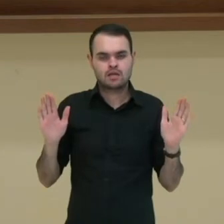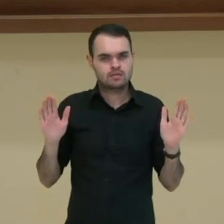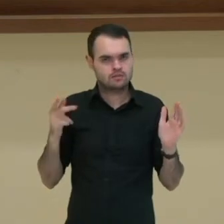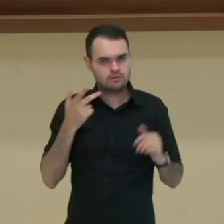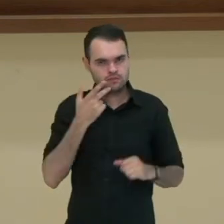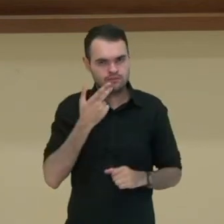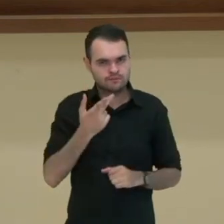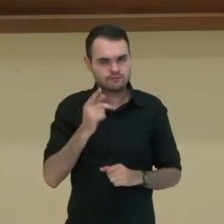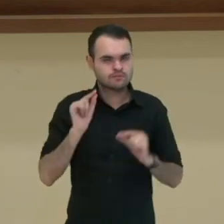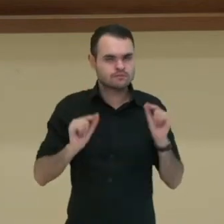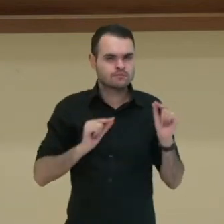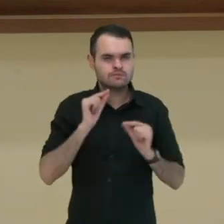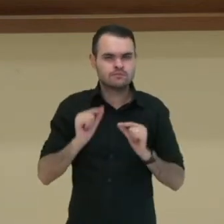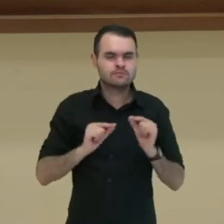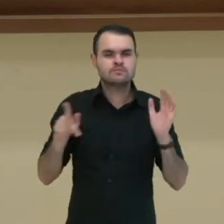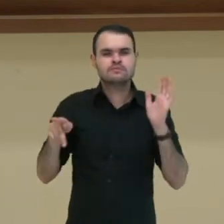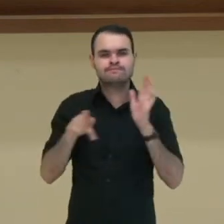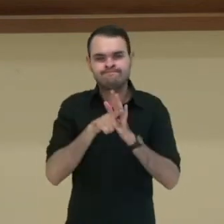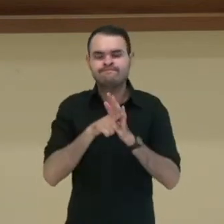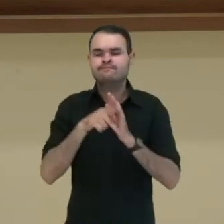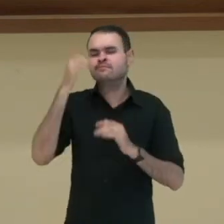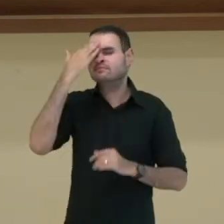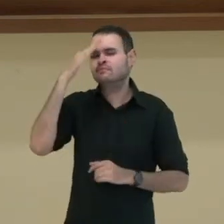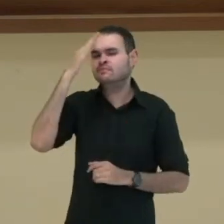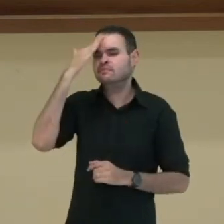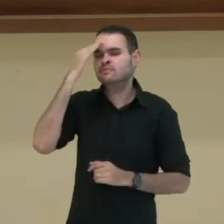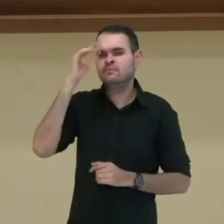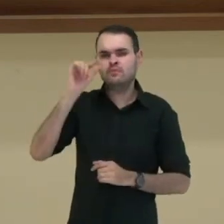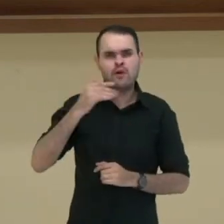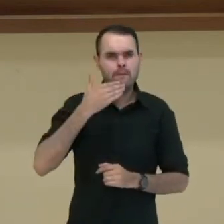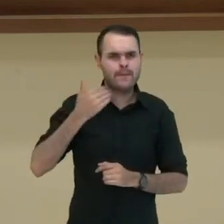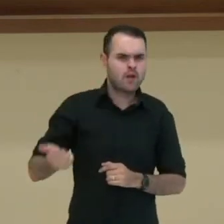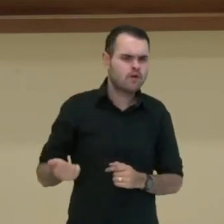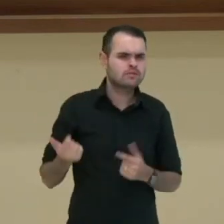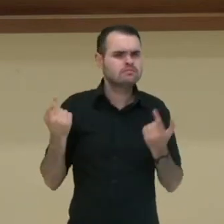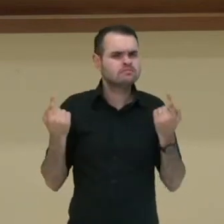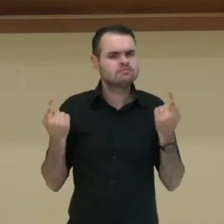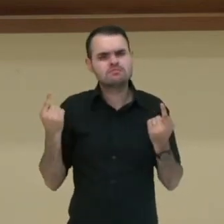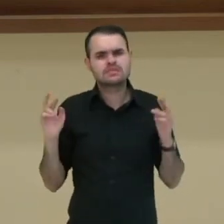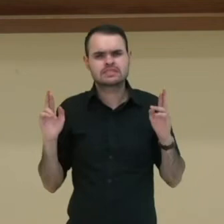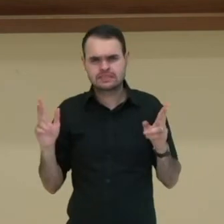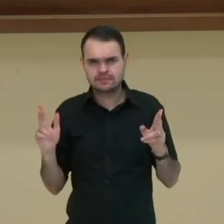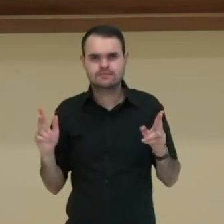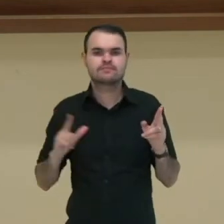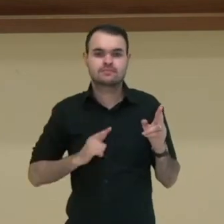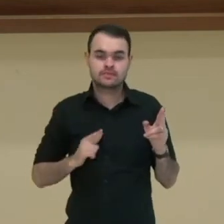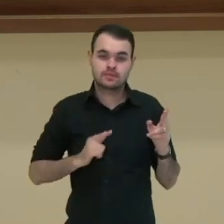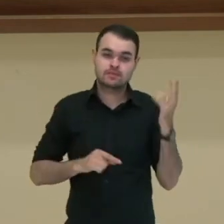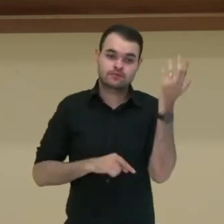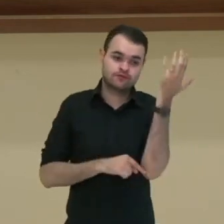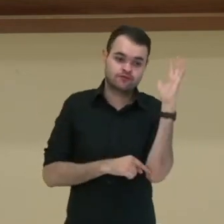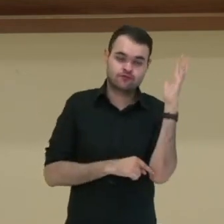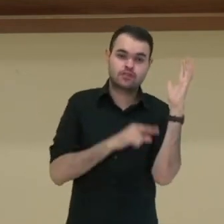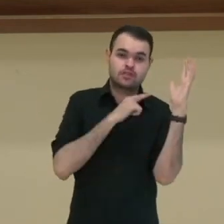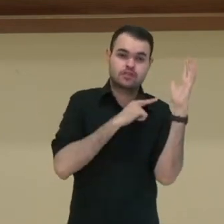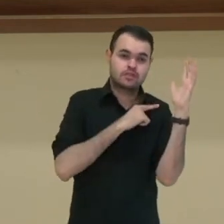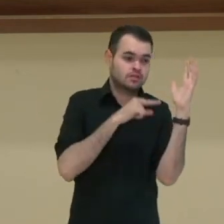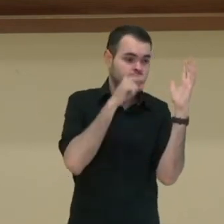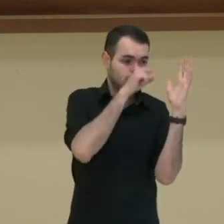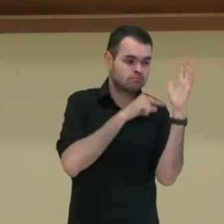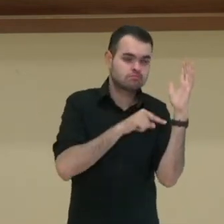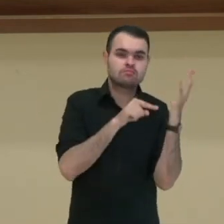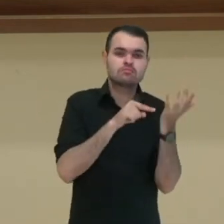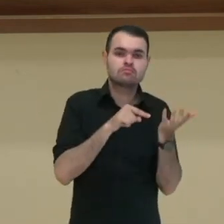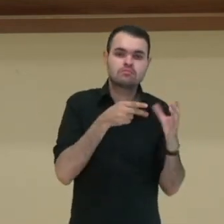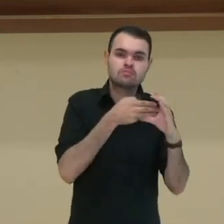para você das células, né, só para você entender um pouquinho ali da diferença. As células vegetais possuem ali os plastos, né,